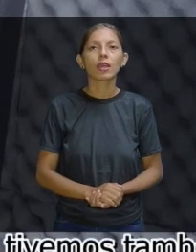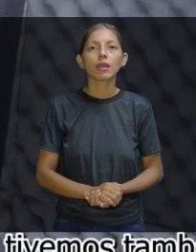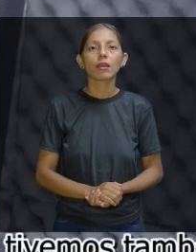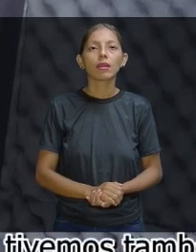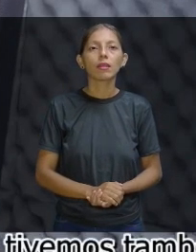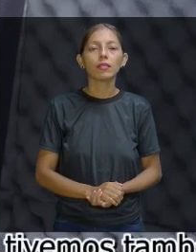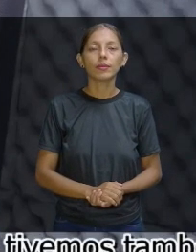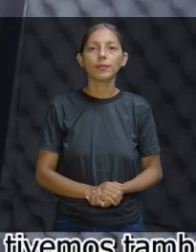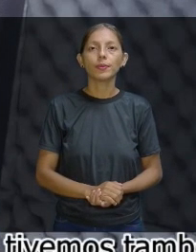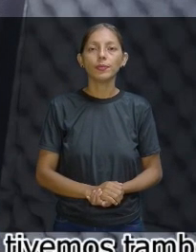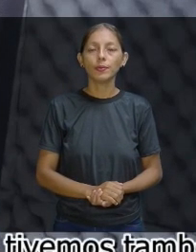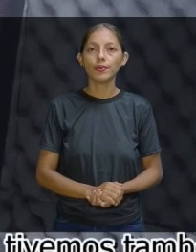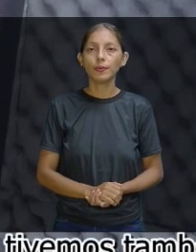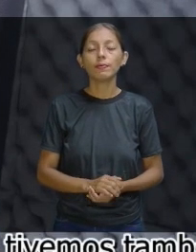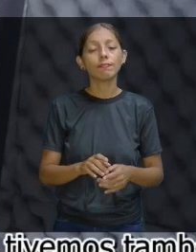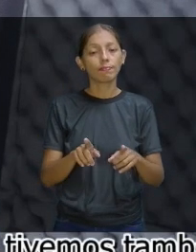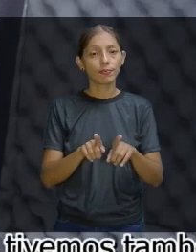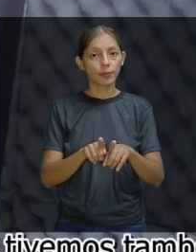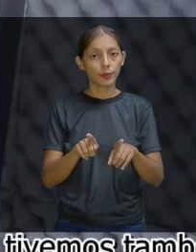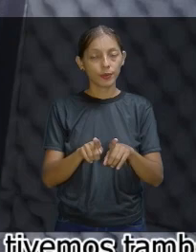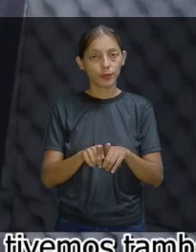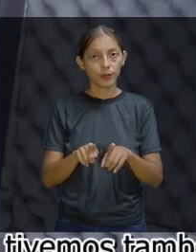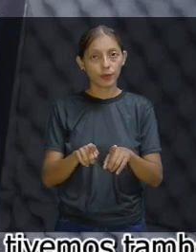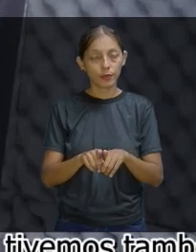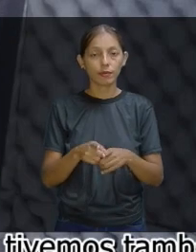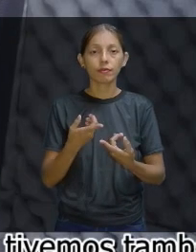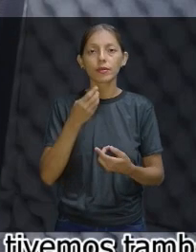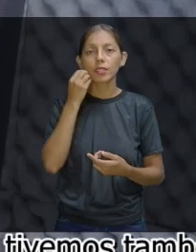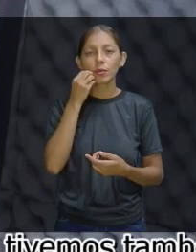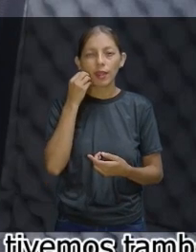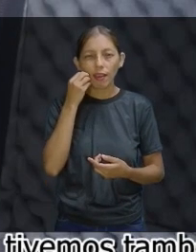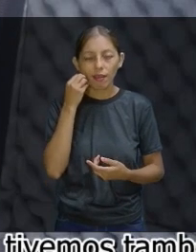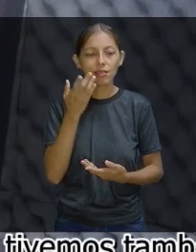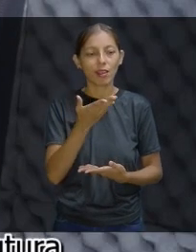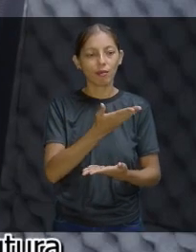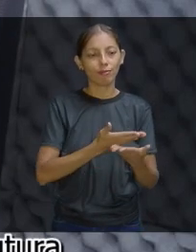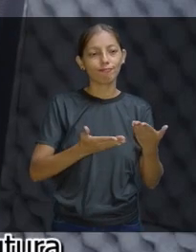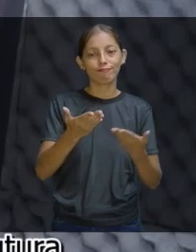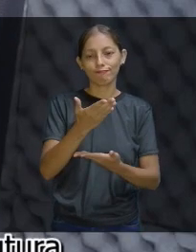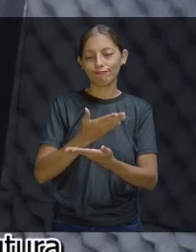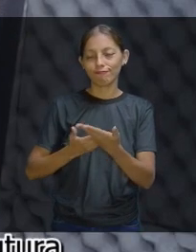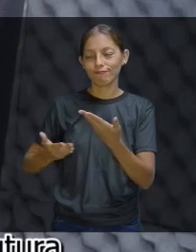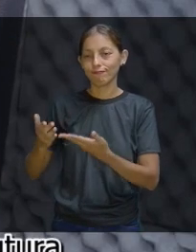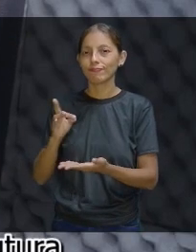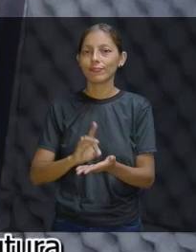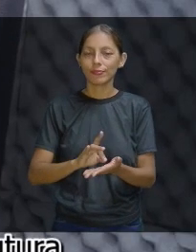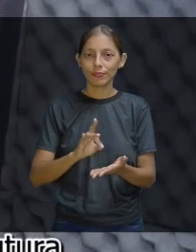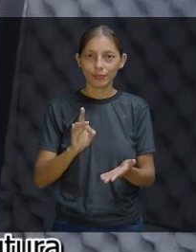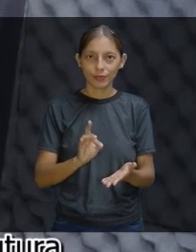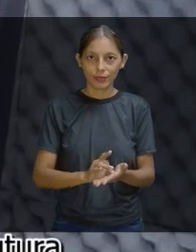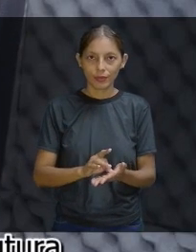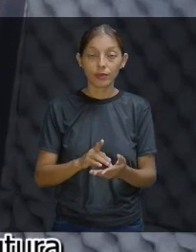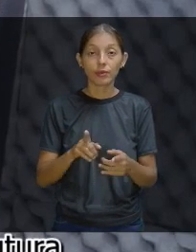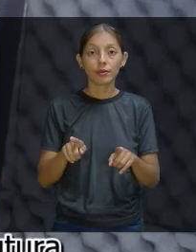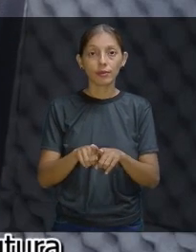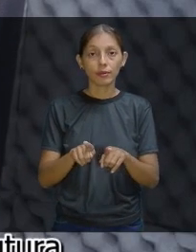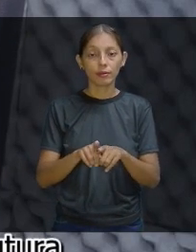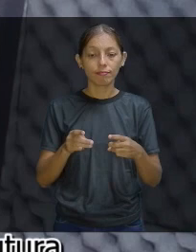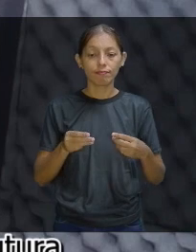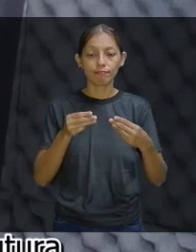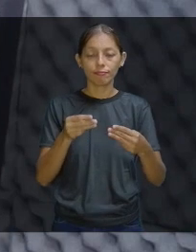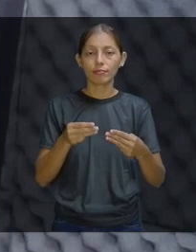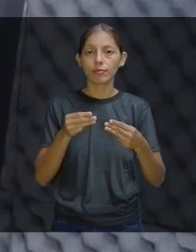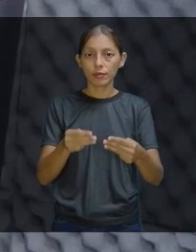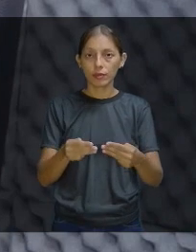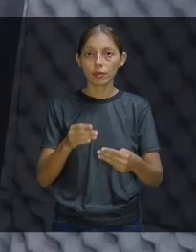E também porque realmente é uma troca de experiências, e nós tivemos também a presença da ministra Carmen Lúcia, né, que será